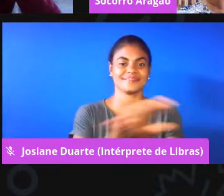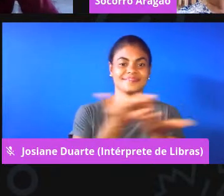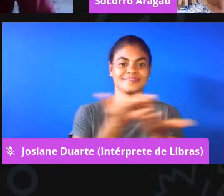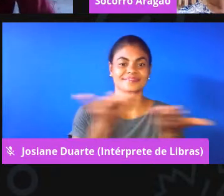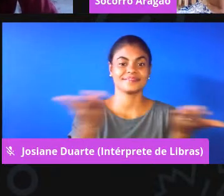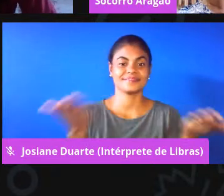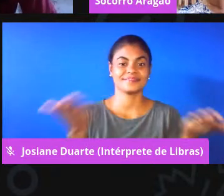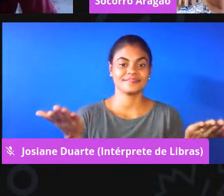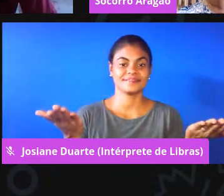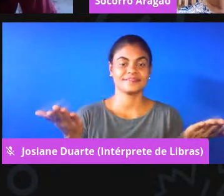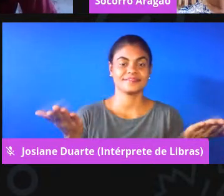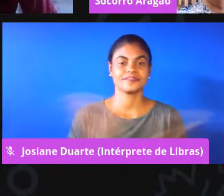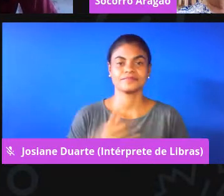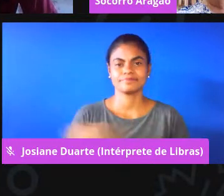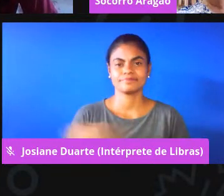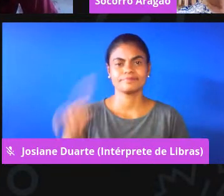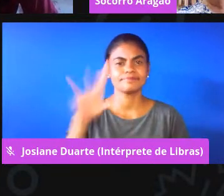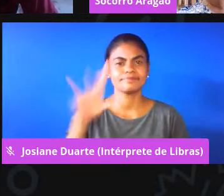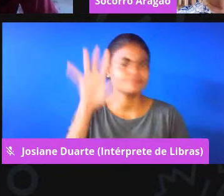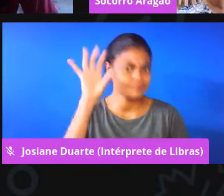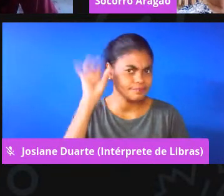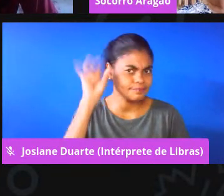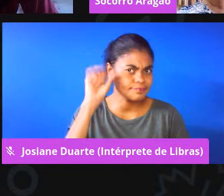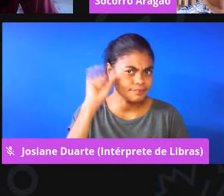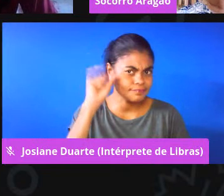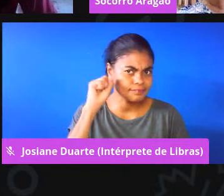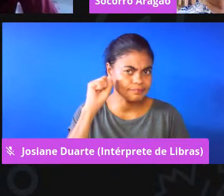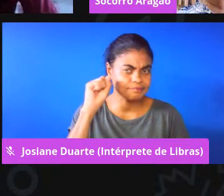É, todos conseguem me ouvir perfeitamente.